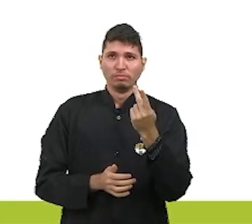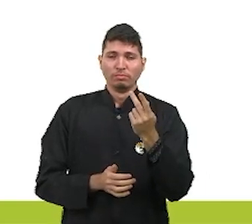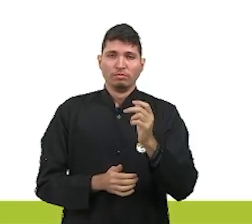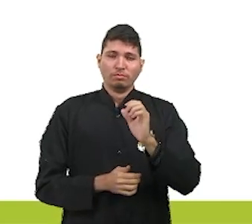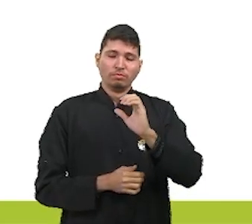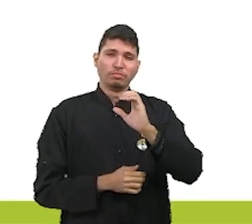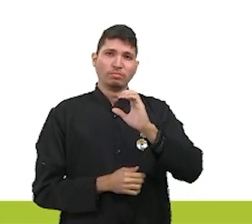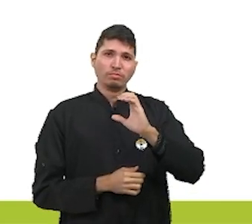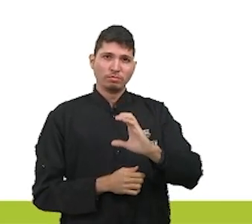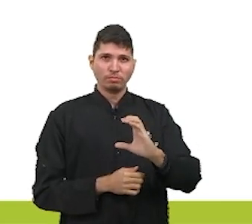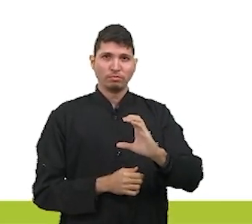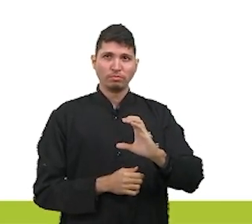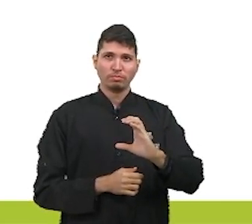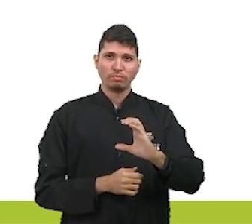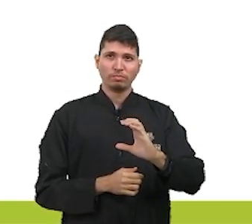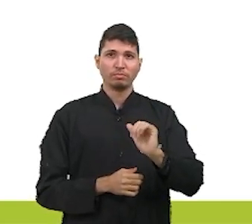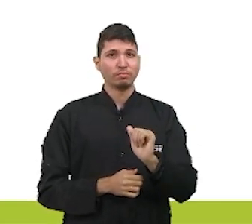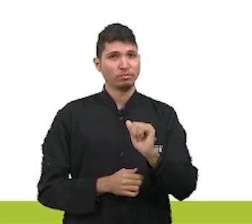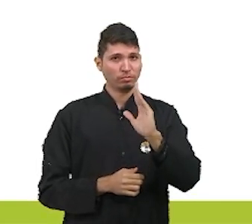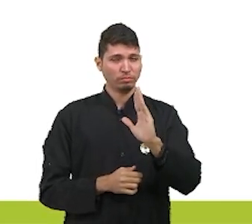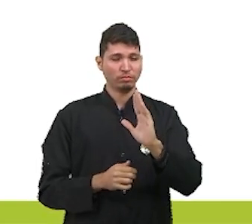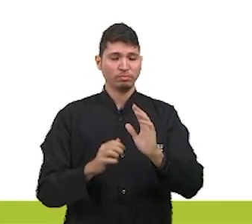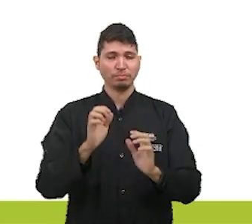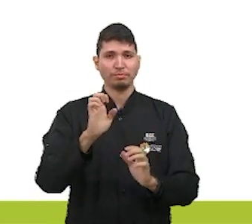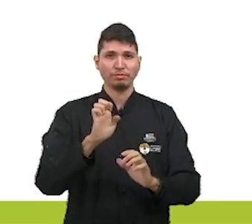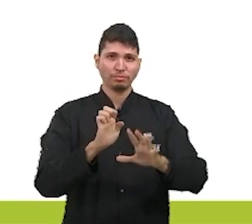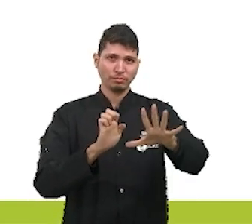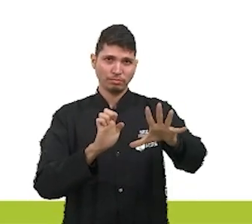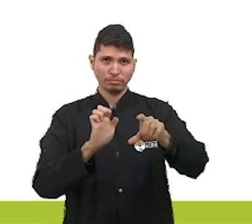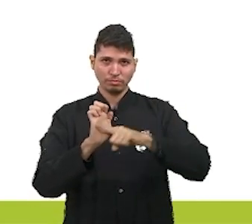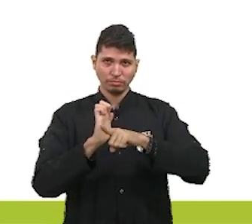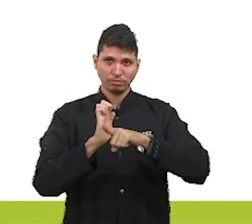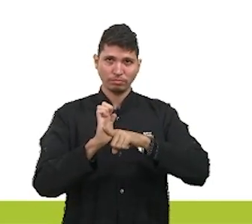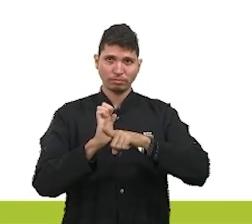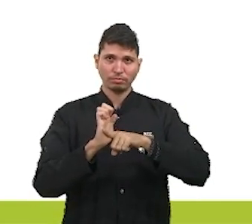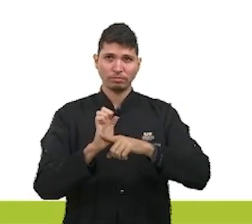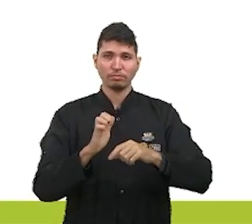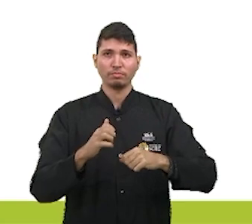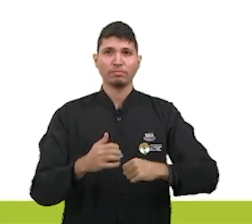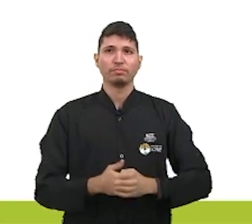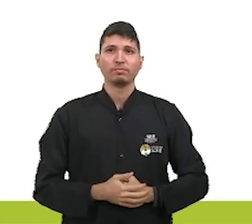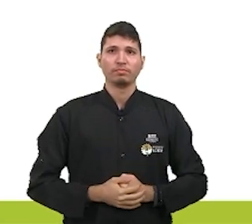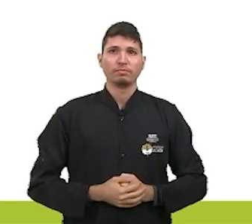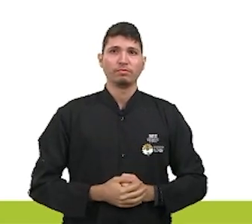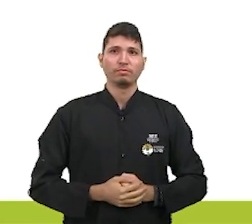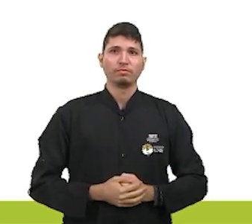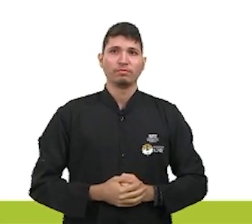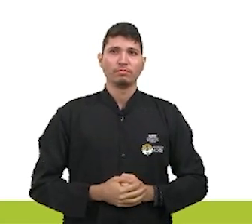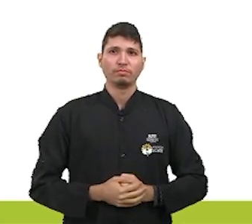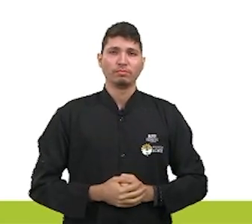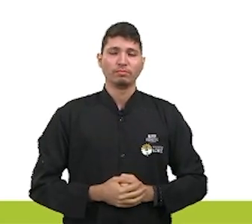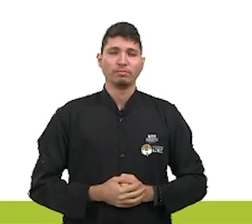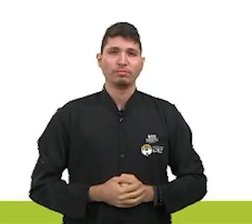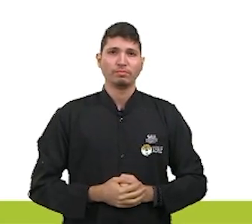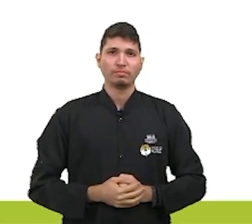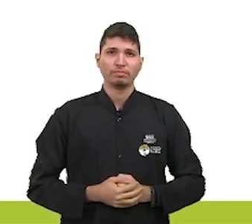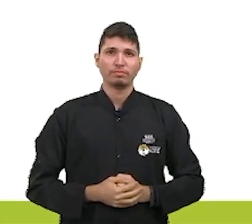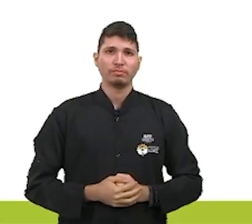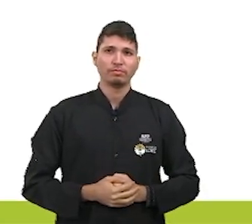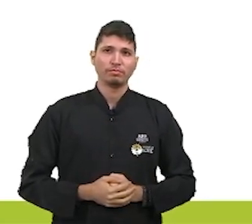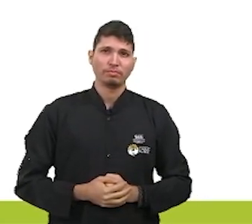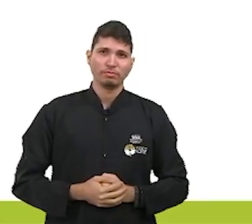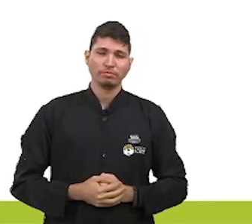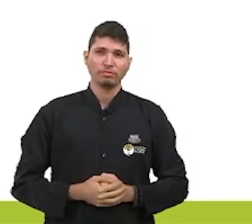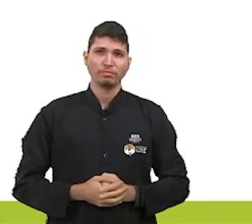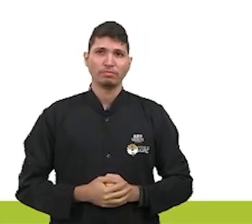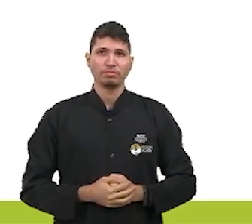carbono, o carbono ele é mais eletronegativo, então o vetorzinho relacionado ao carbono. A mesma